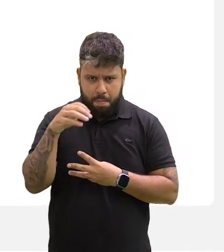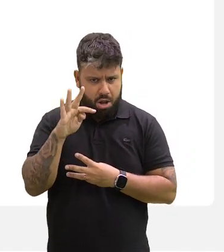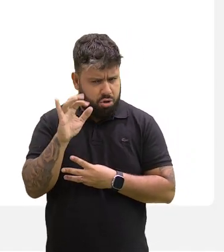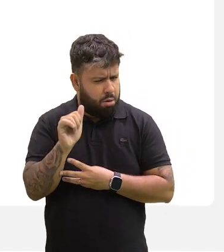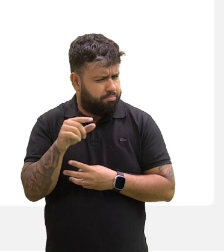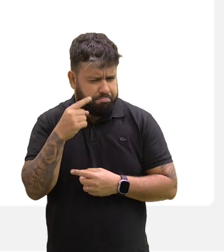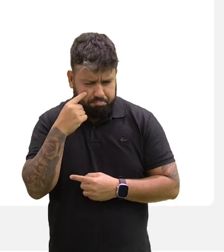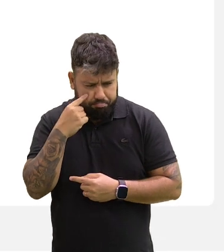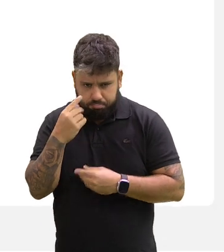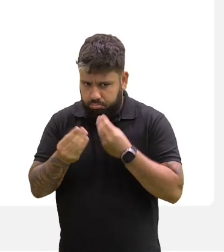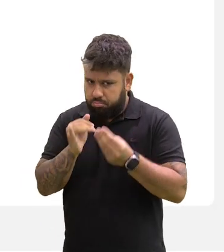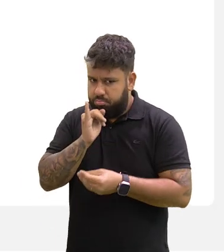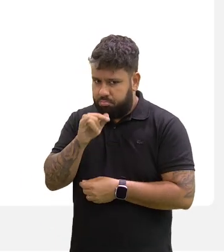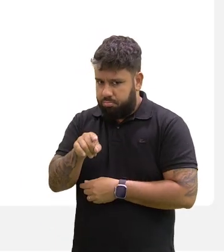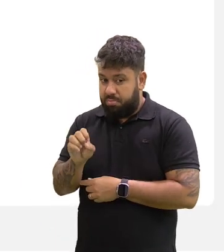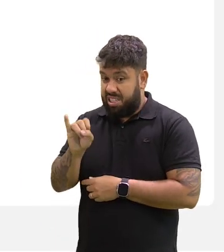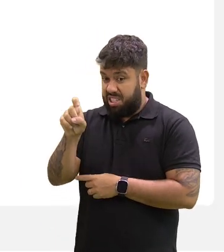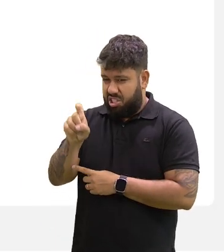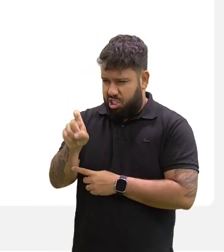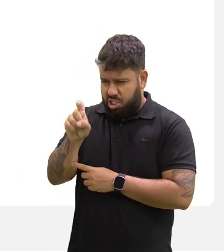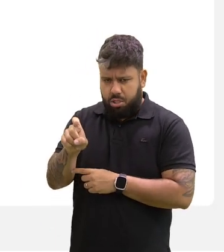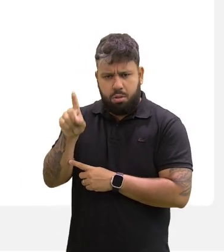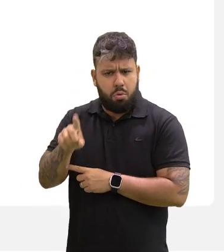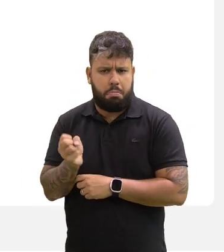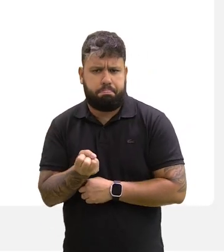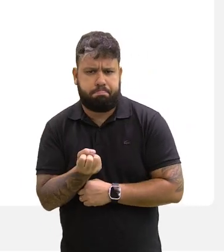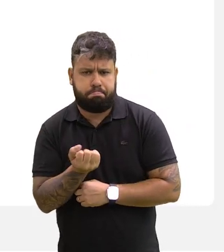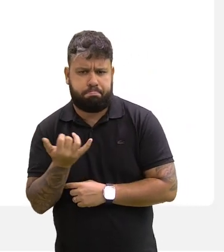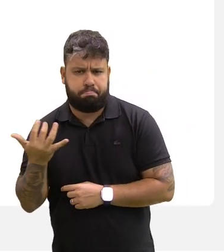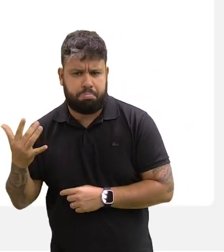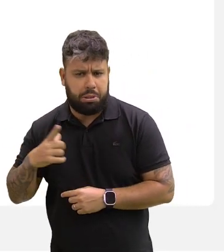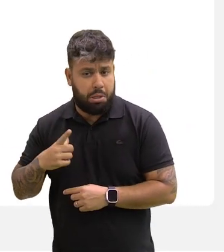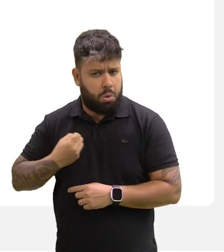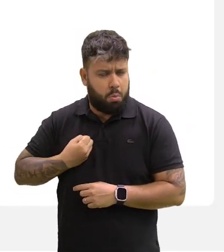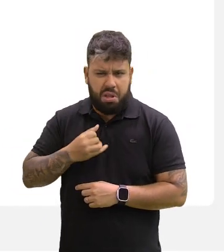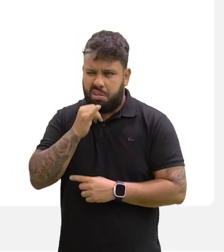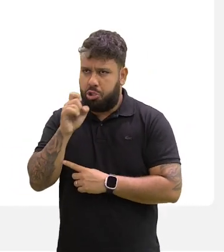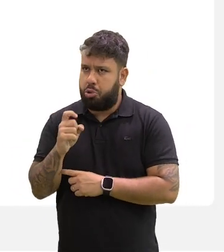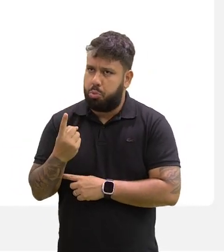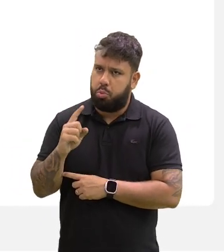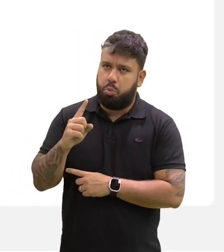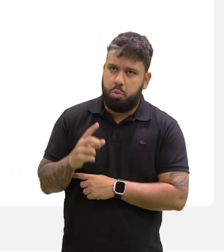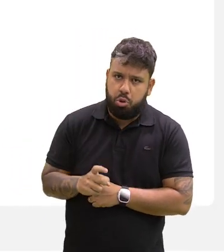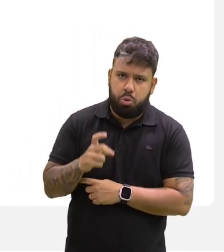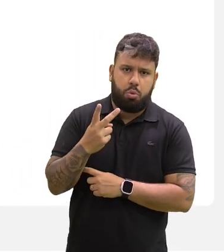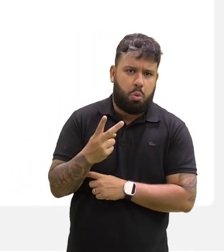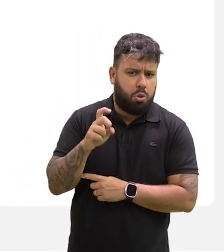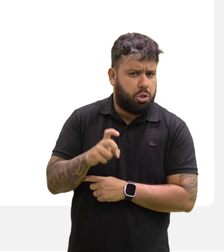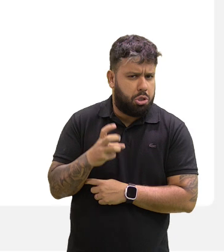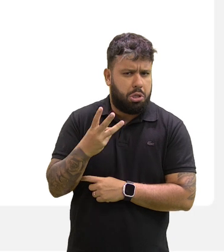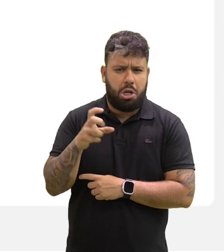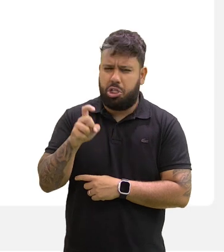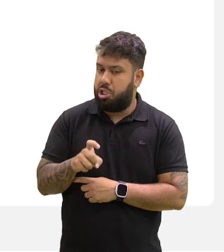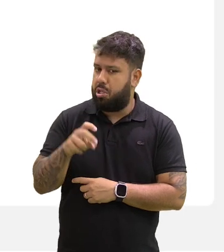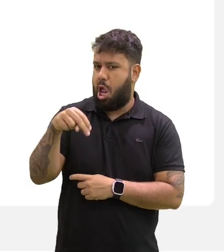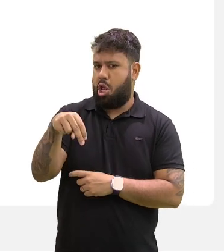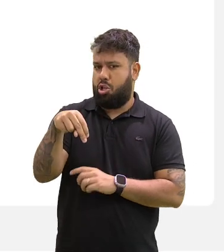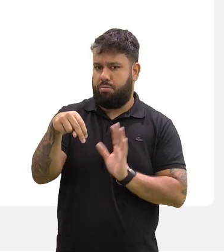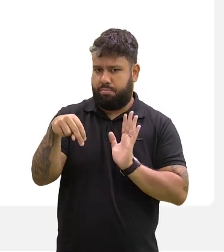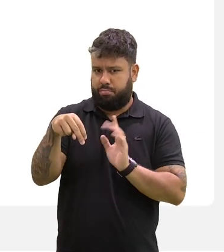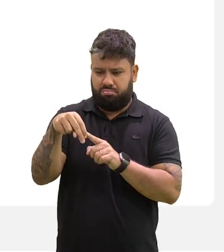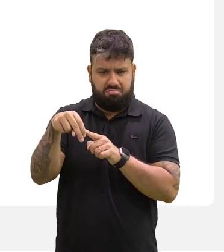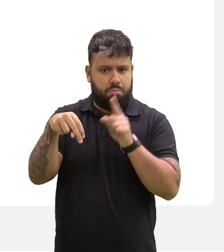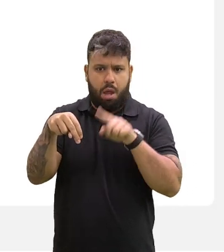uma variável quantitativa, ou seja, uma variável que assume valores numéricos, x1, x2, x3, xn, os valores assumidos por